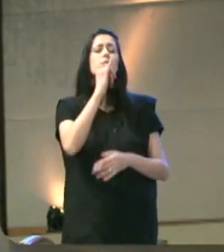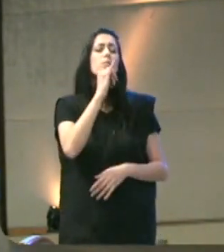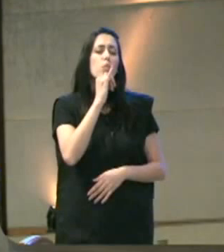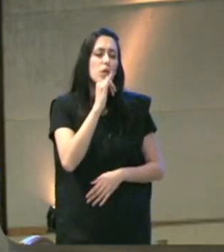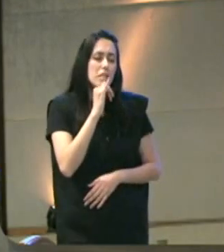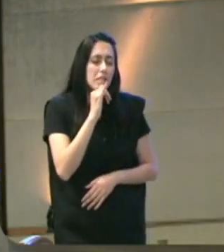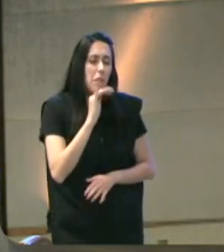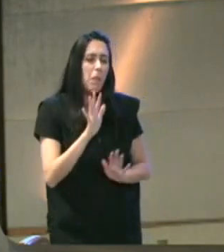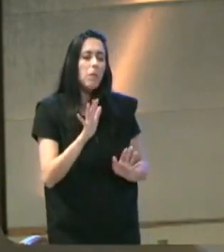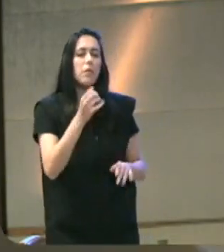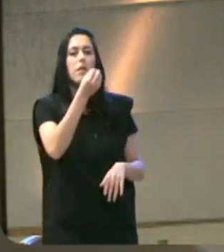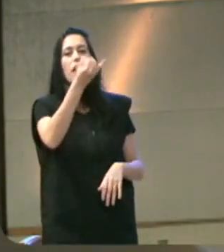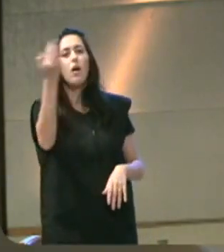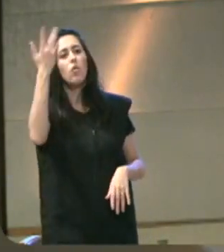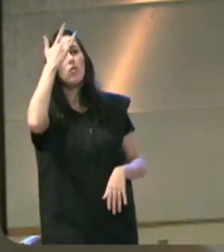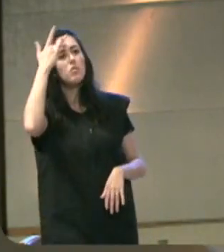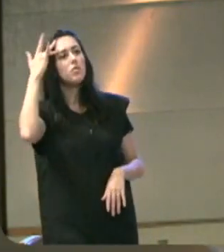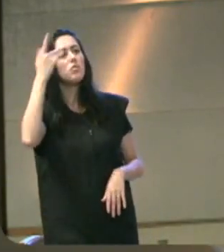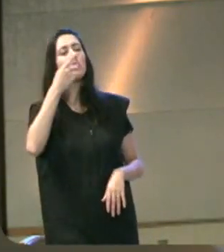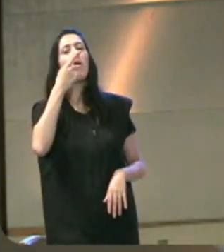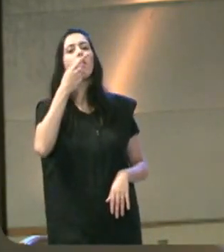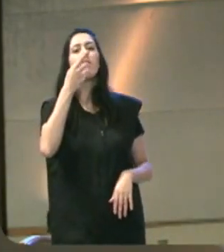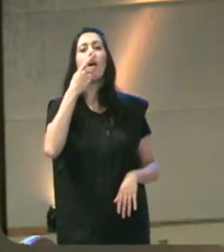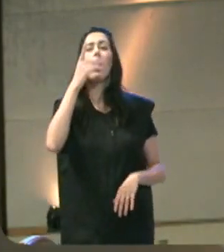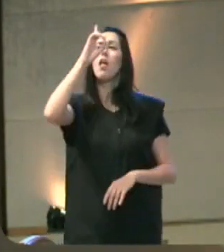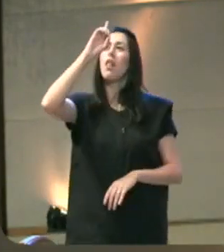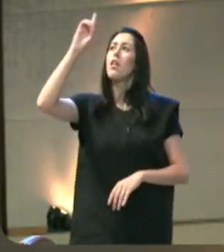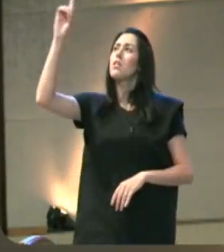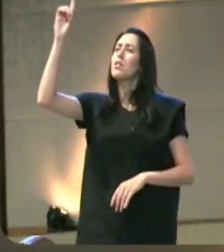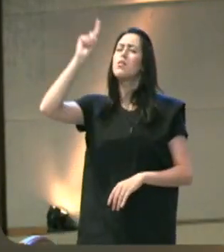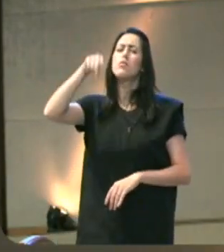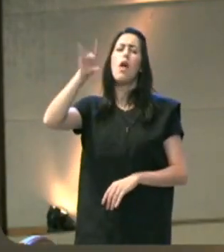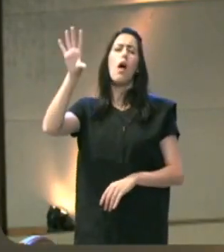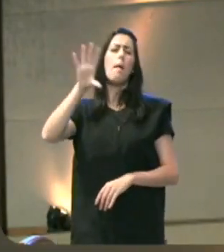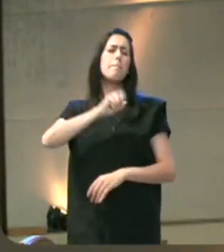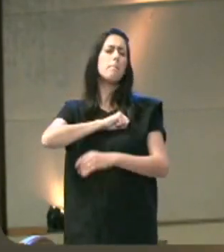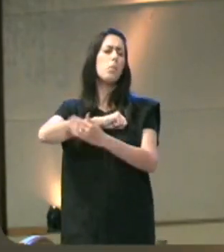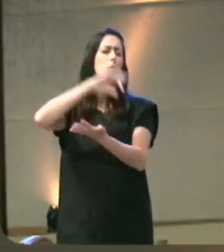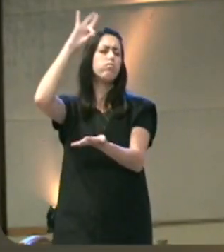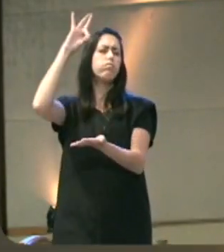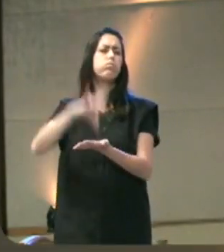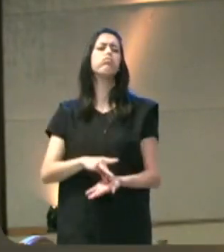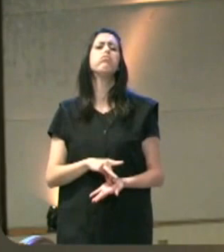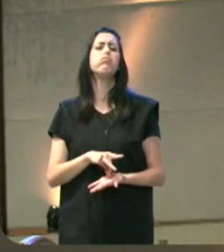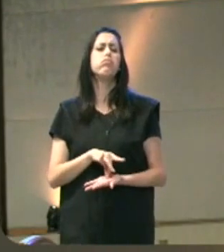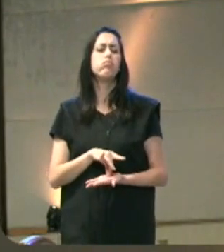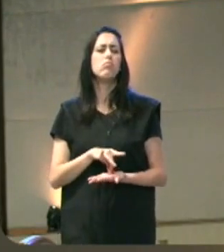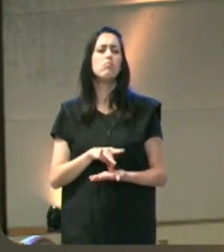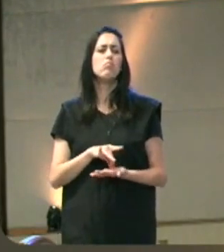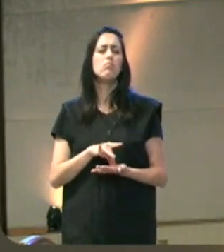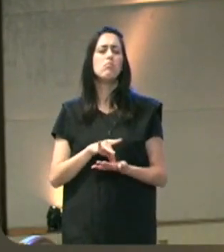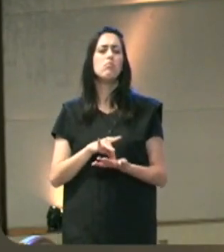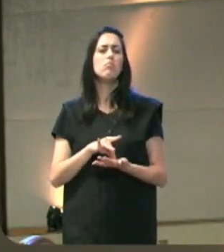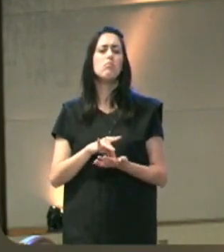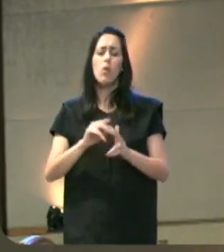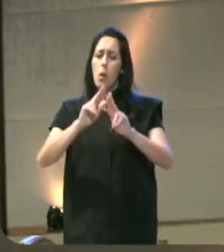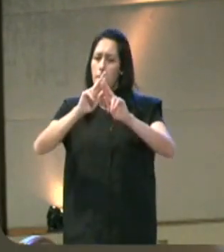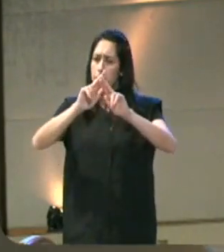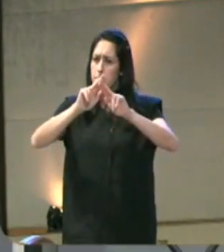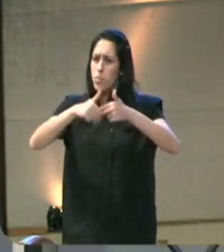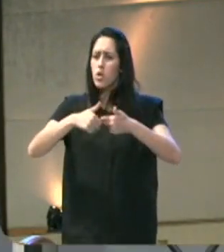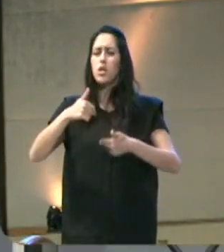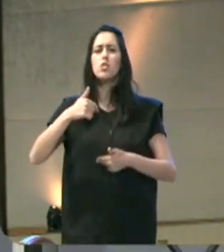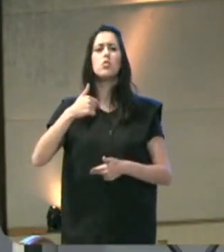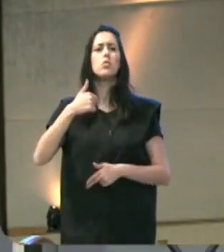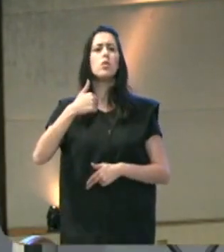muita gente que diz assim: Deus para mim é amor absoluto, por isso eu não creio no